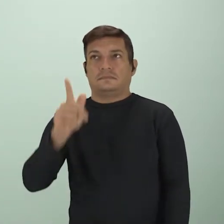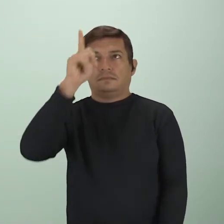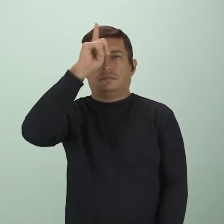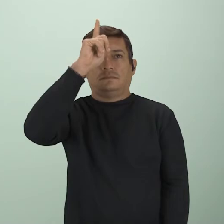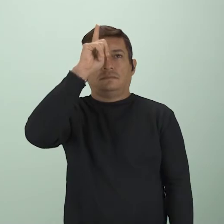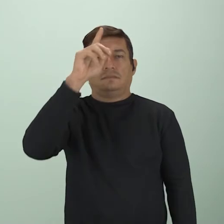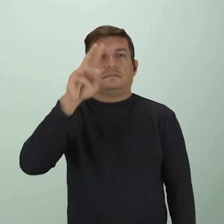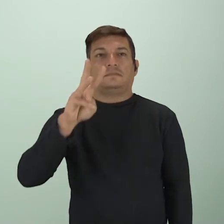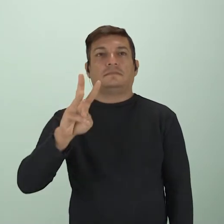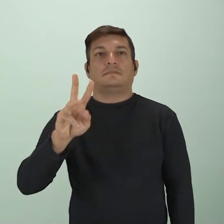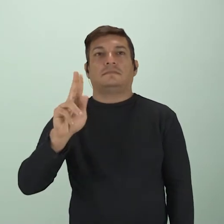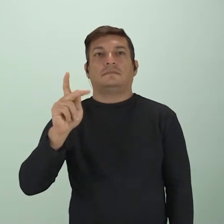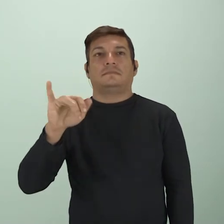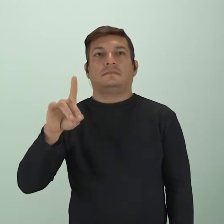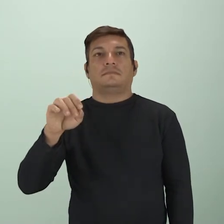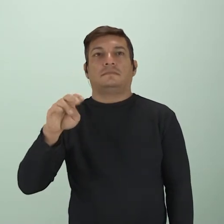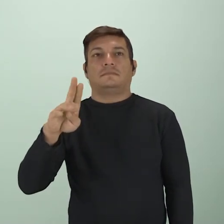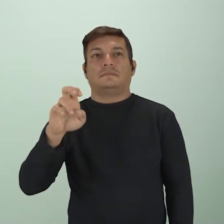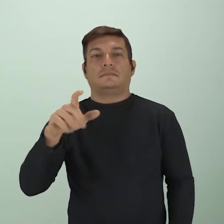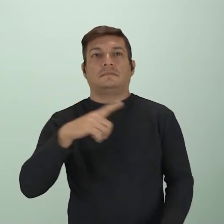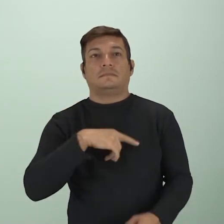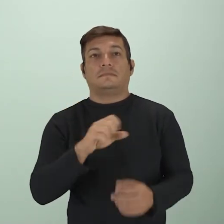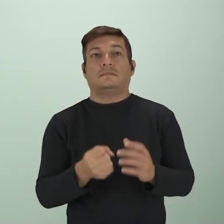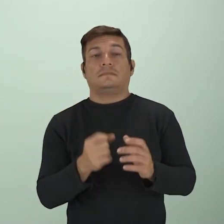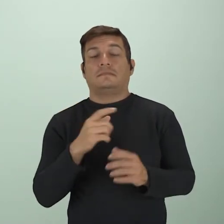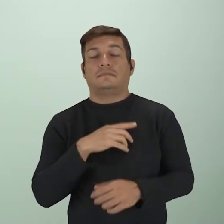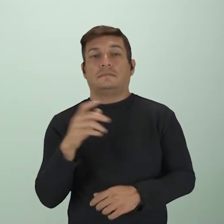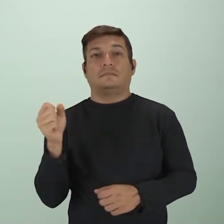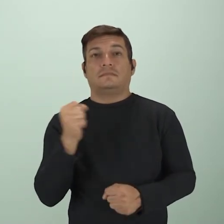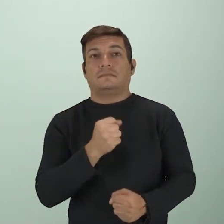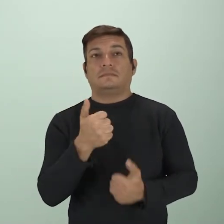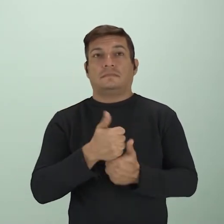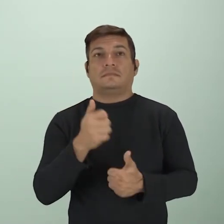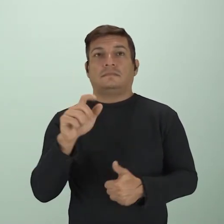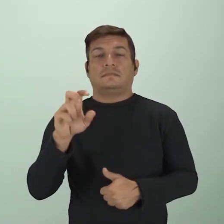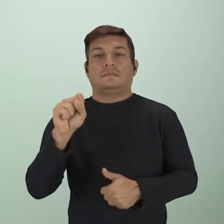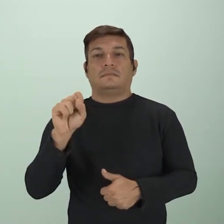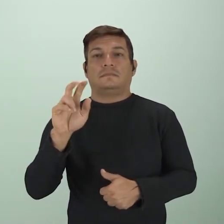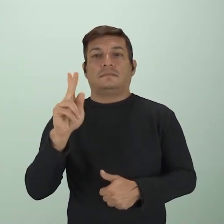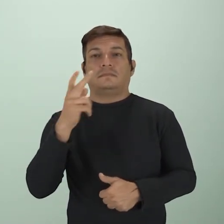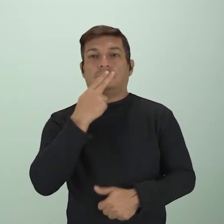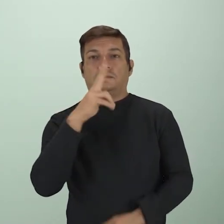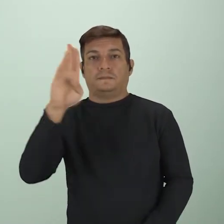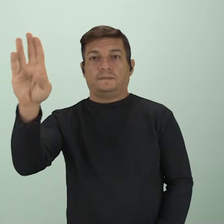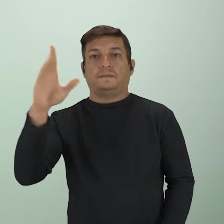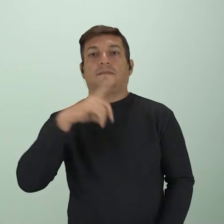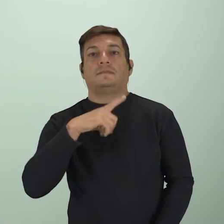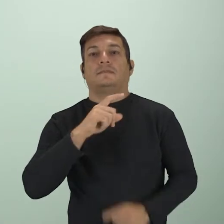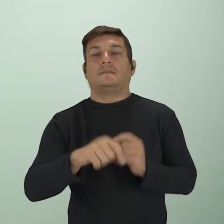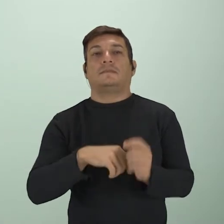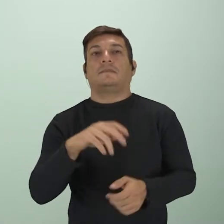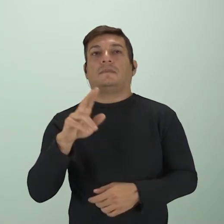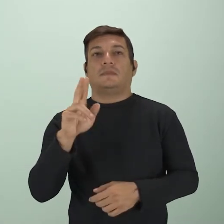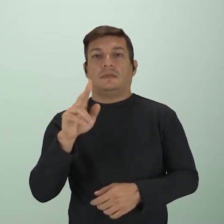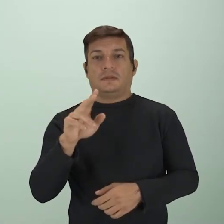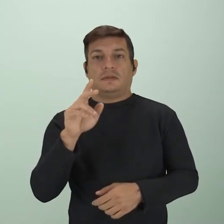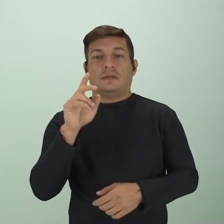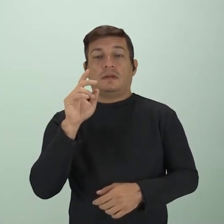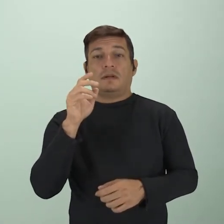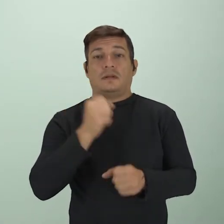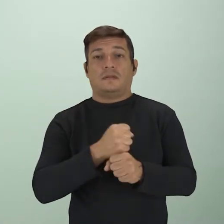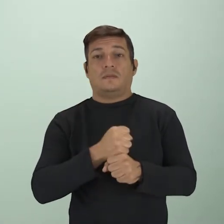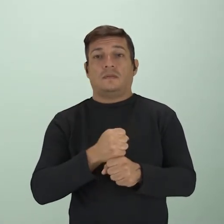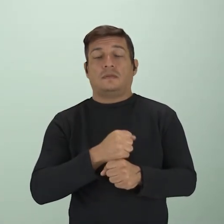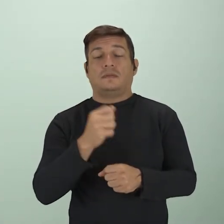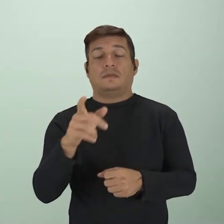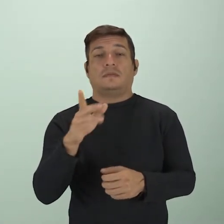era Hindenburg. Com a morte dele, quem assume o poder, então, é Hitler. E com isso ele recebe também o título de Führer. Né? E a partir